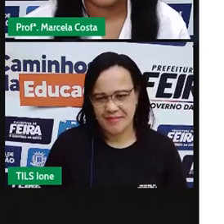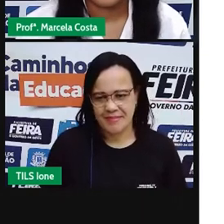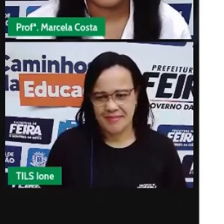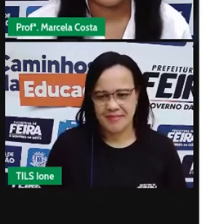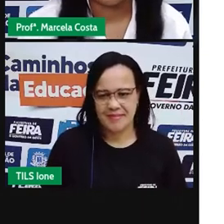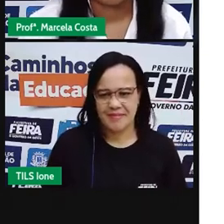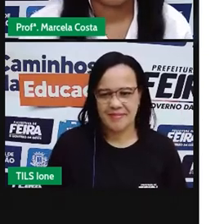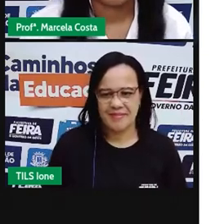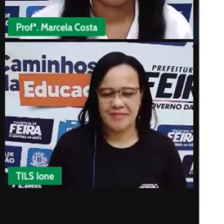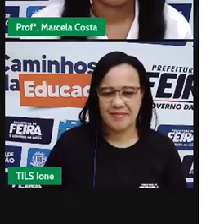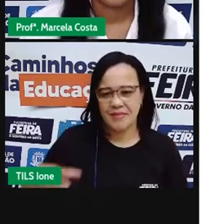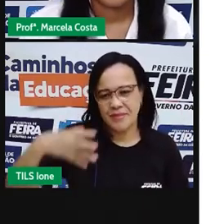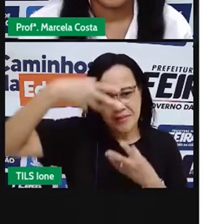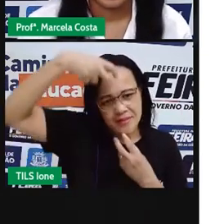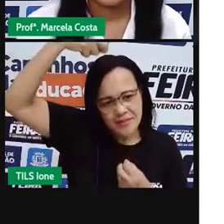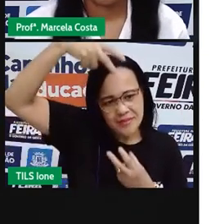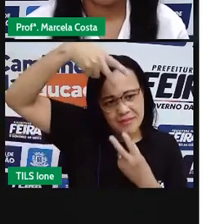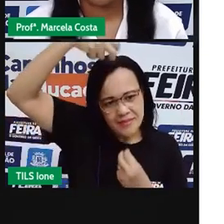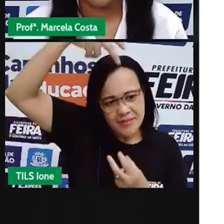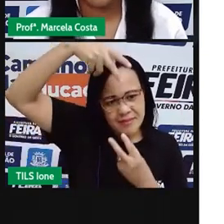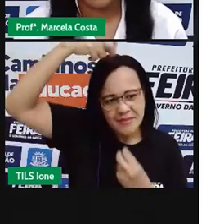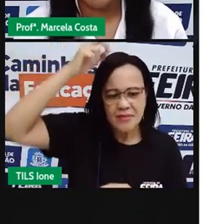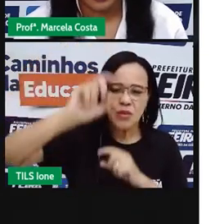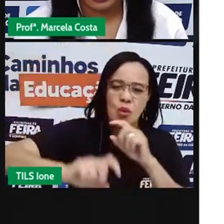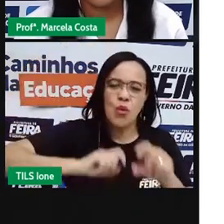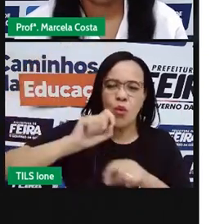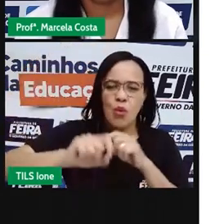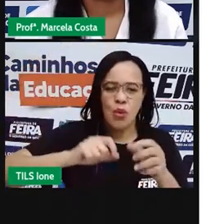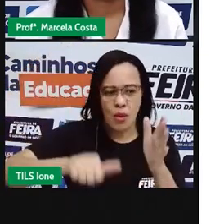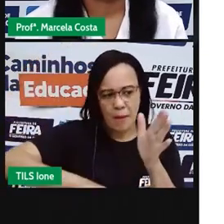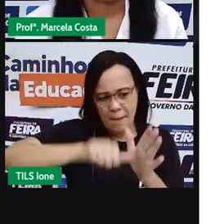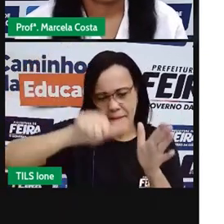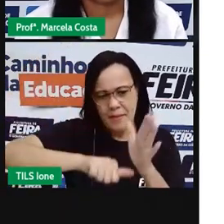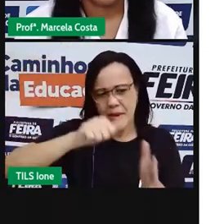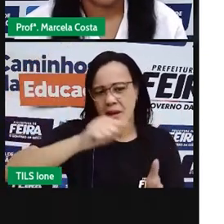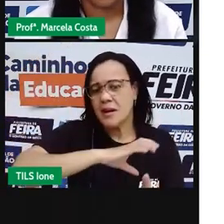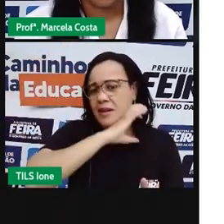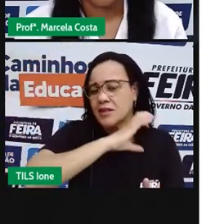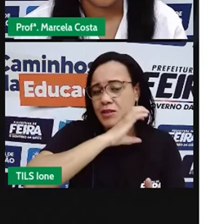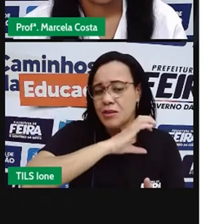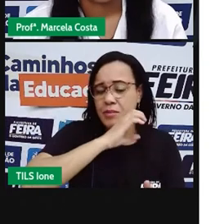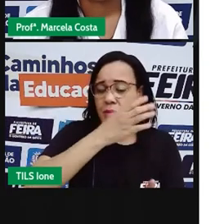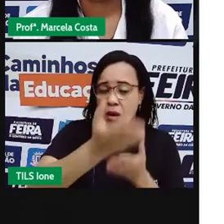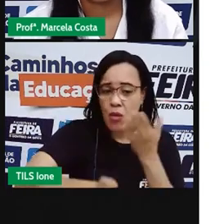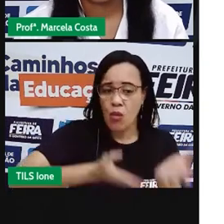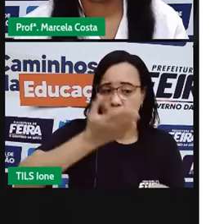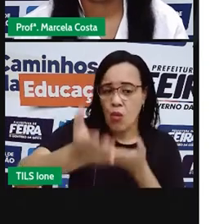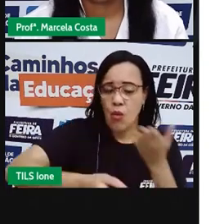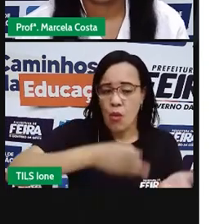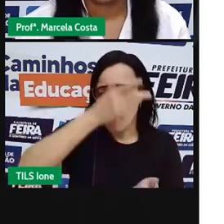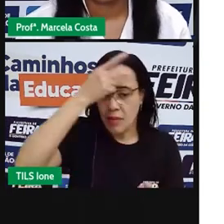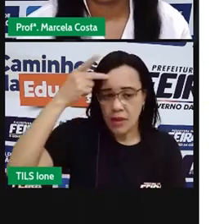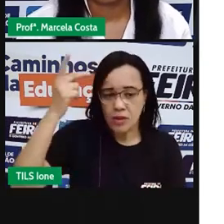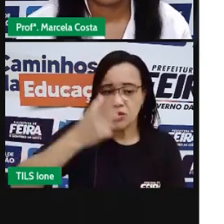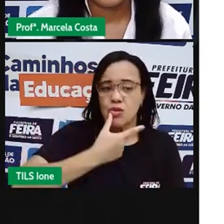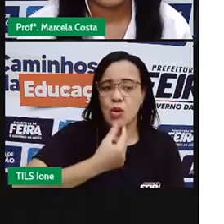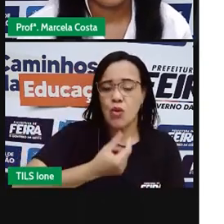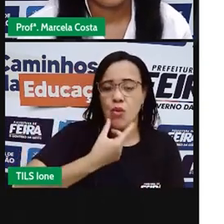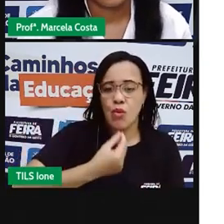Cabra. A cabra foi o primeiro animal domesticado pelo mundo. Os criadores